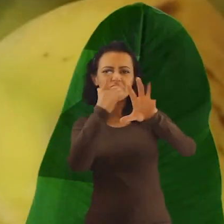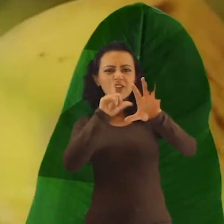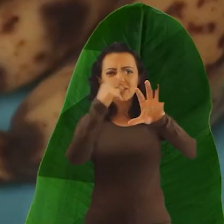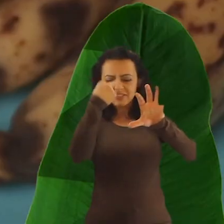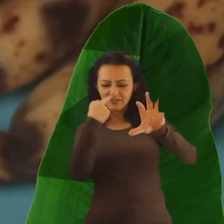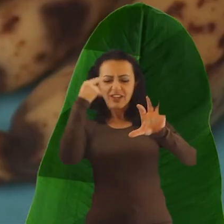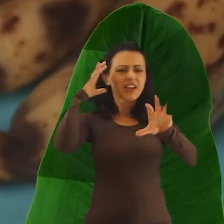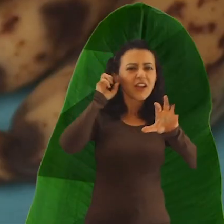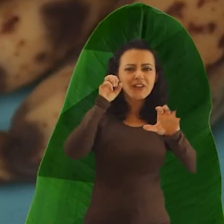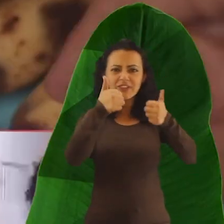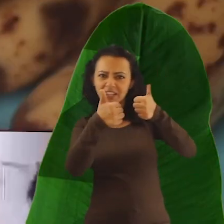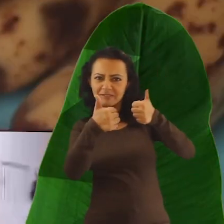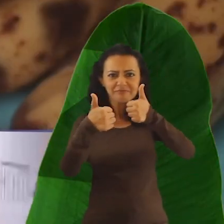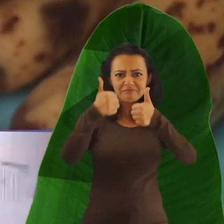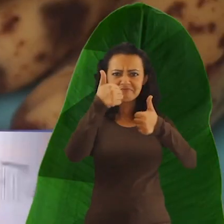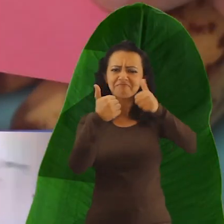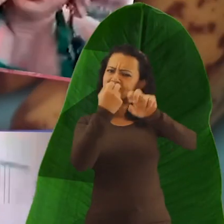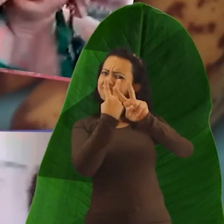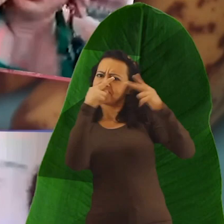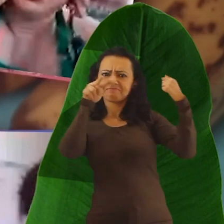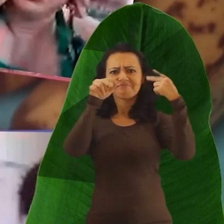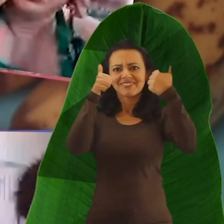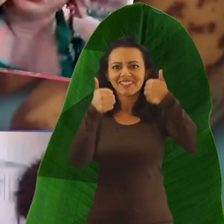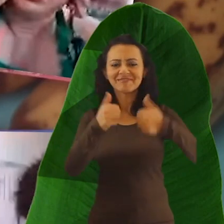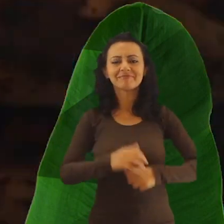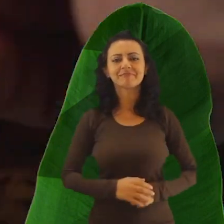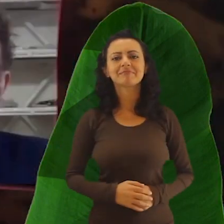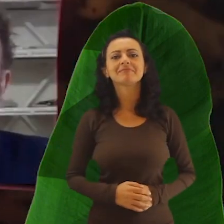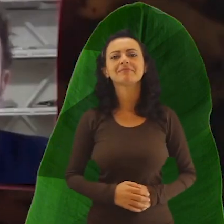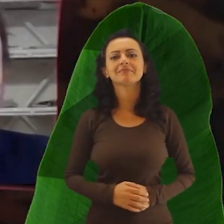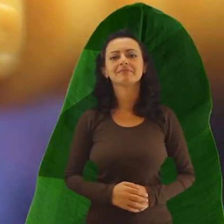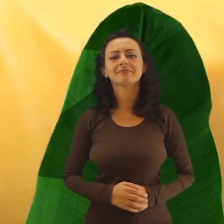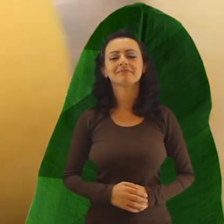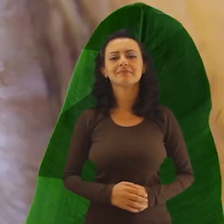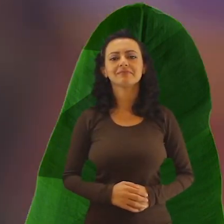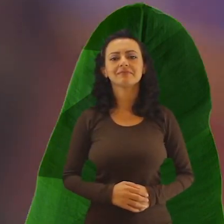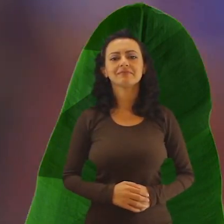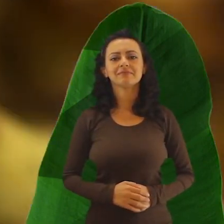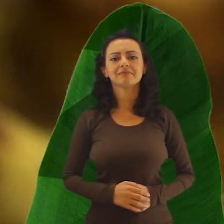está me ouvindo bem? Você consegue me ouvir? A gente te vê e te ouve. Foi.